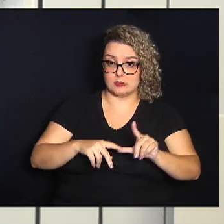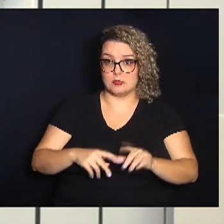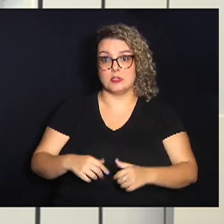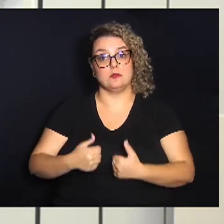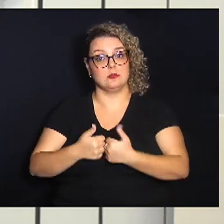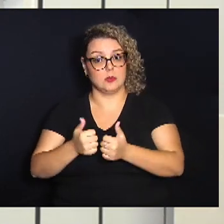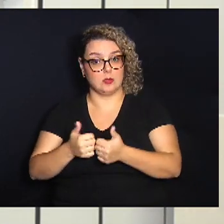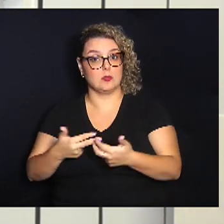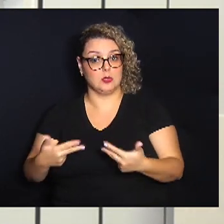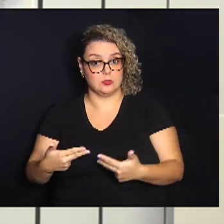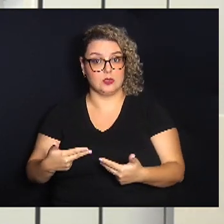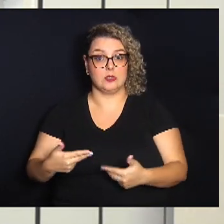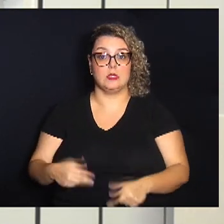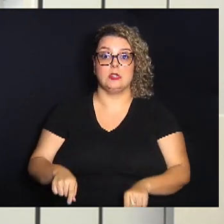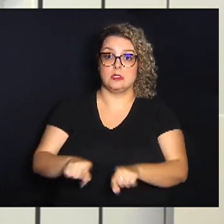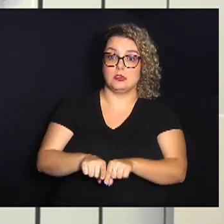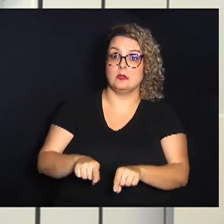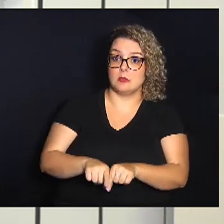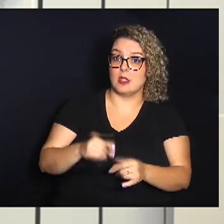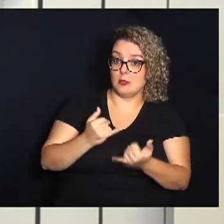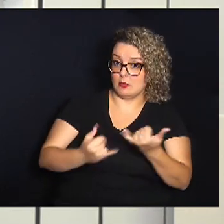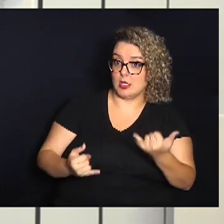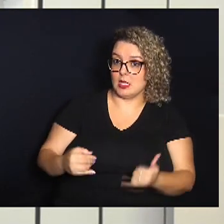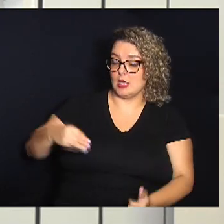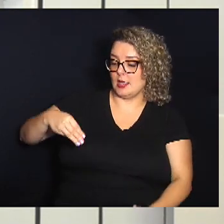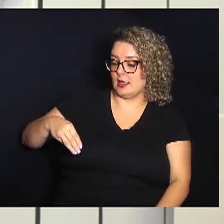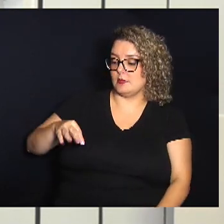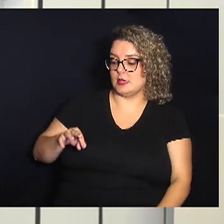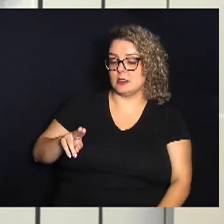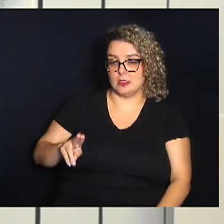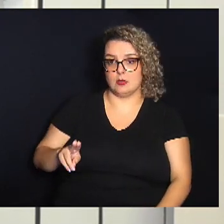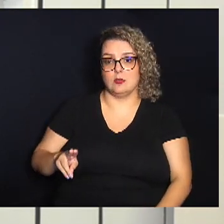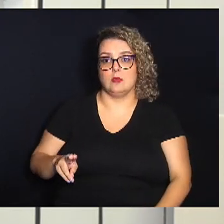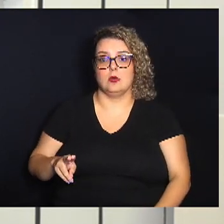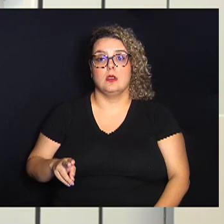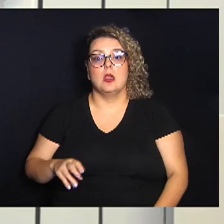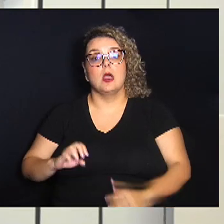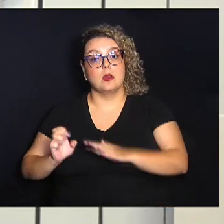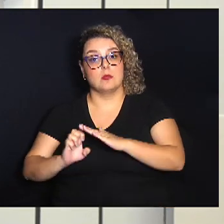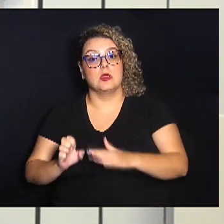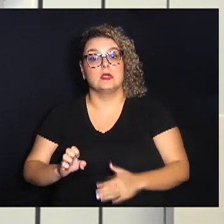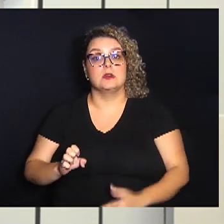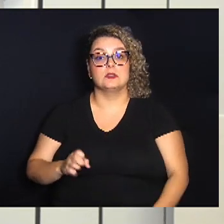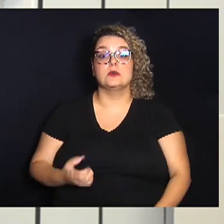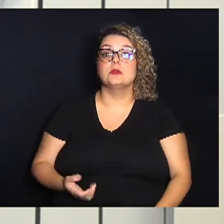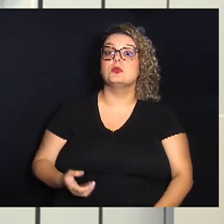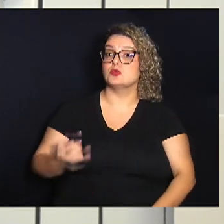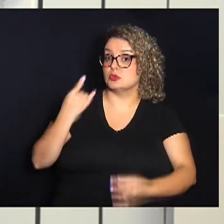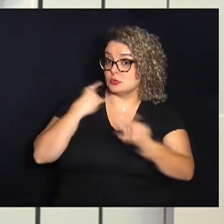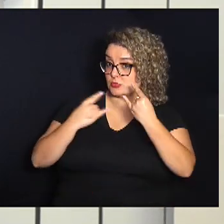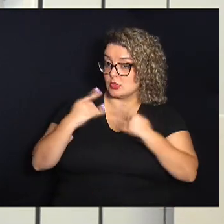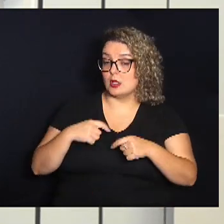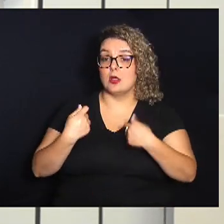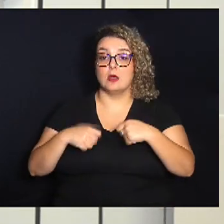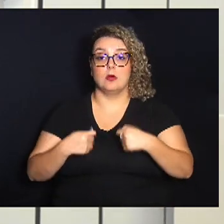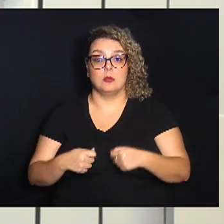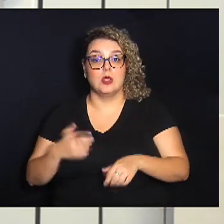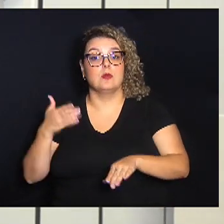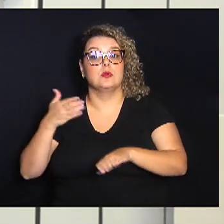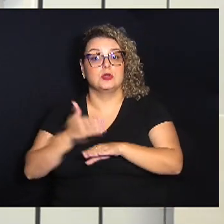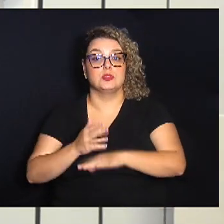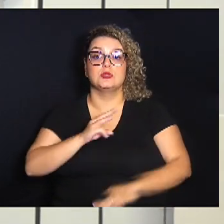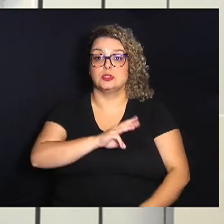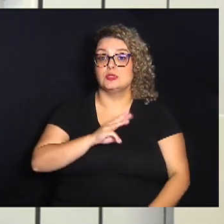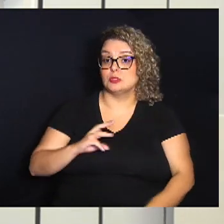meia tarifa da MTU, a empresa metropolitana de transportes urbanos. Os interessados precisam acessar o site